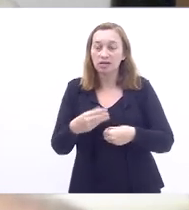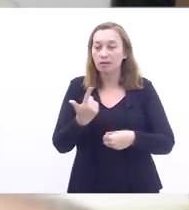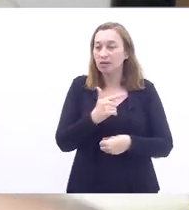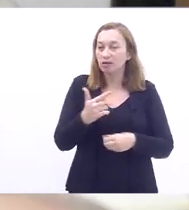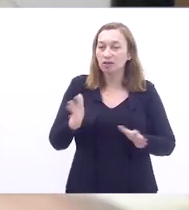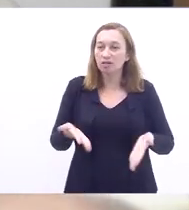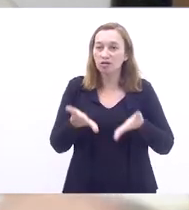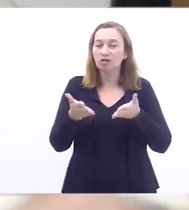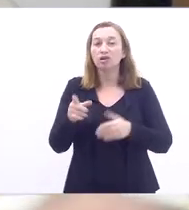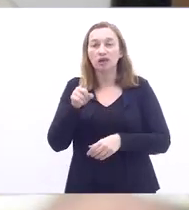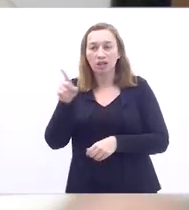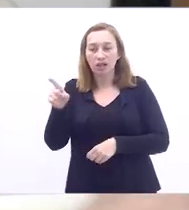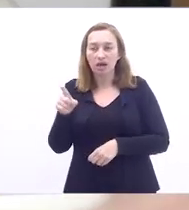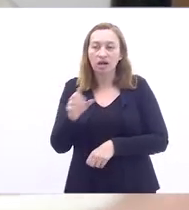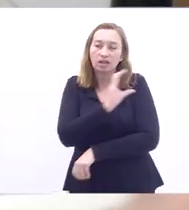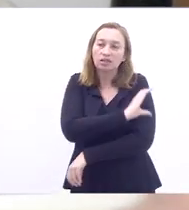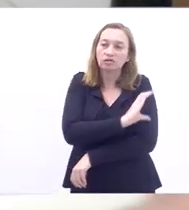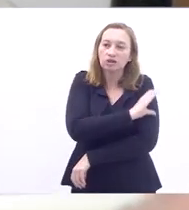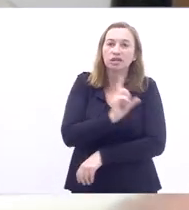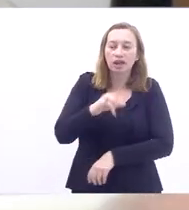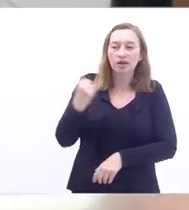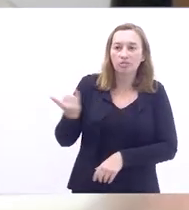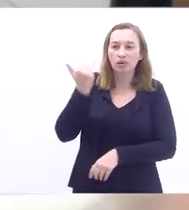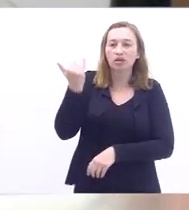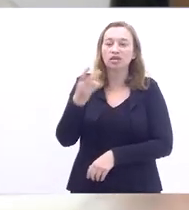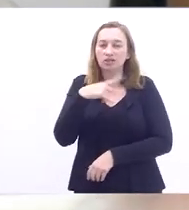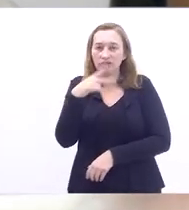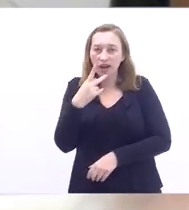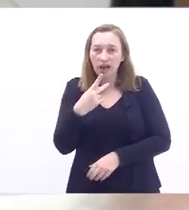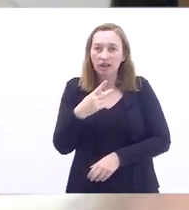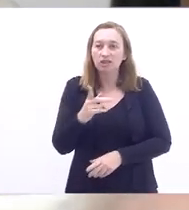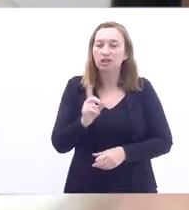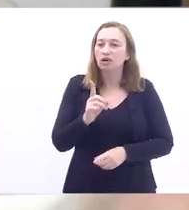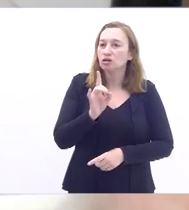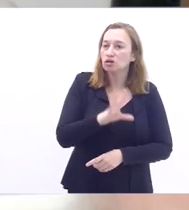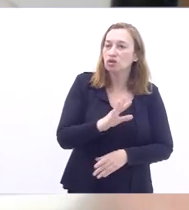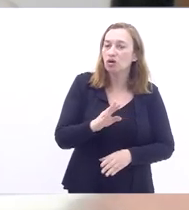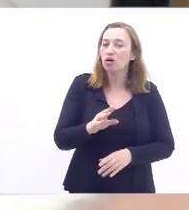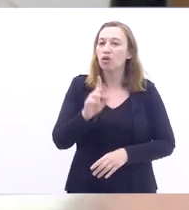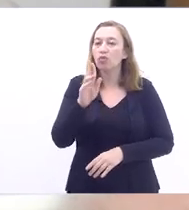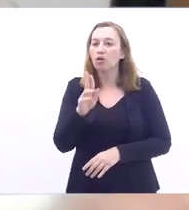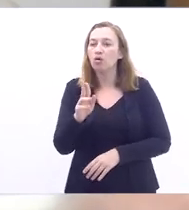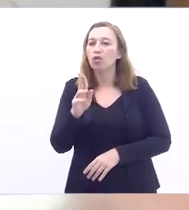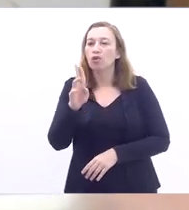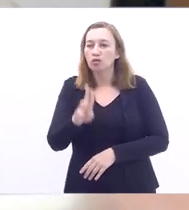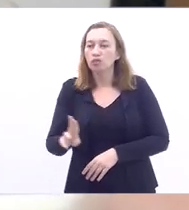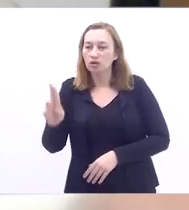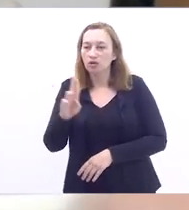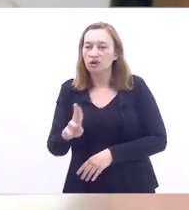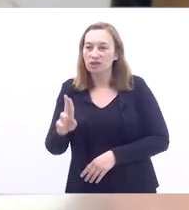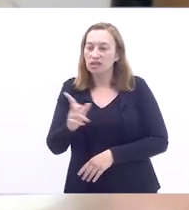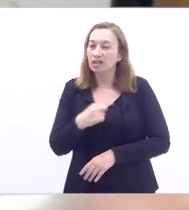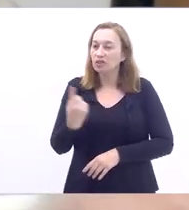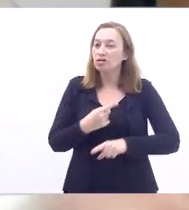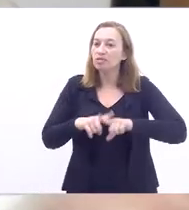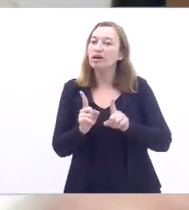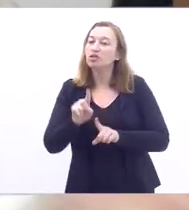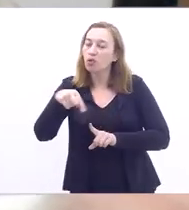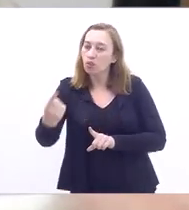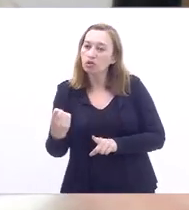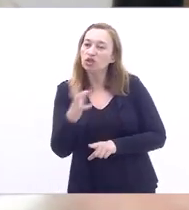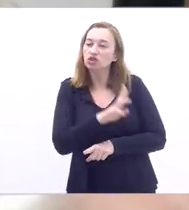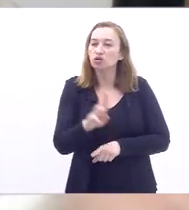no norte Fluminense Eu acho que isso seria um ponto muito importante a ser abordado é não só a nível doente mas também de outras instituições principalmente